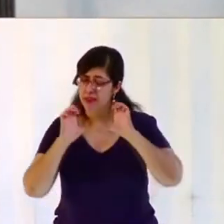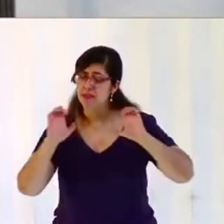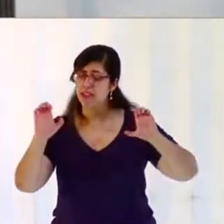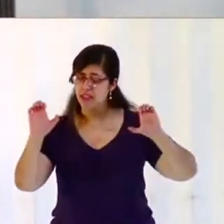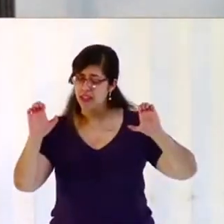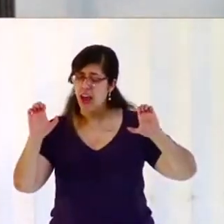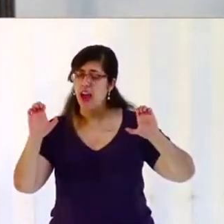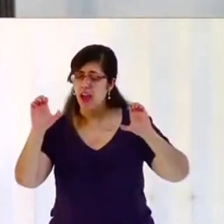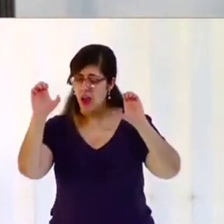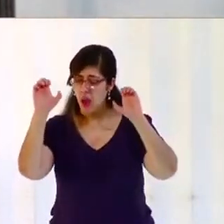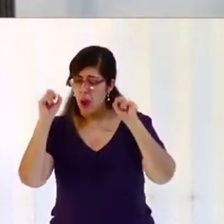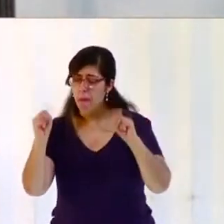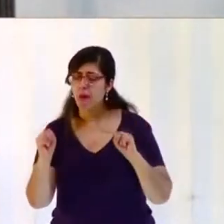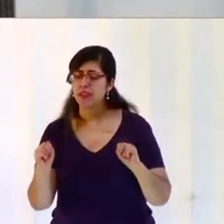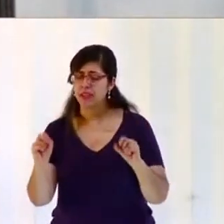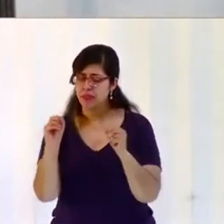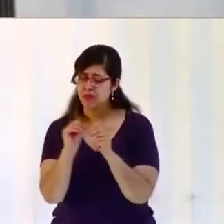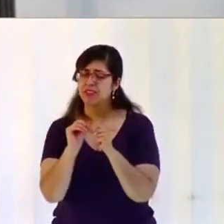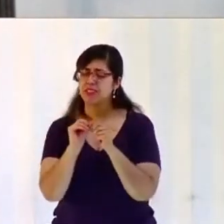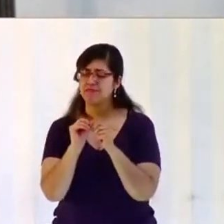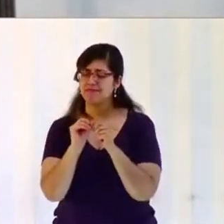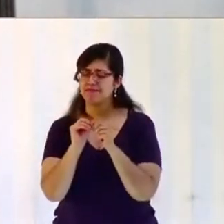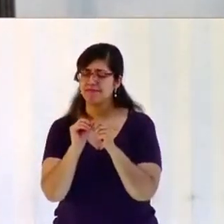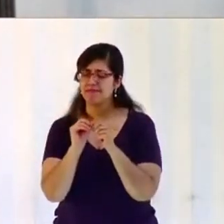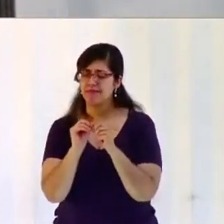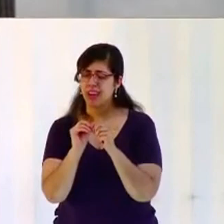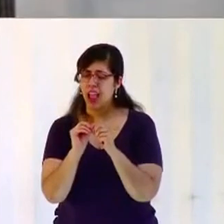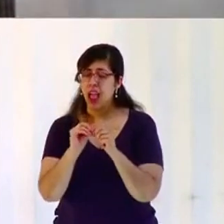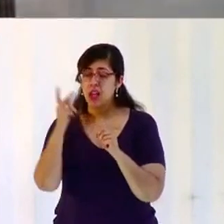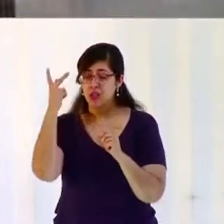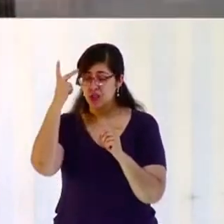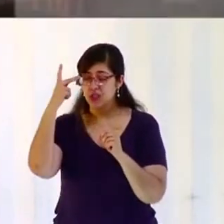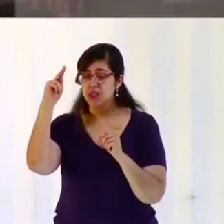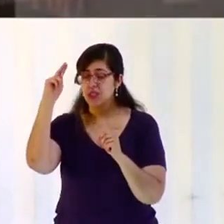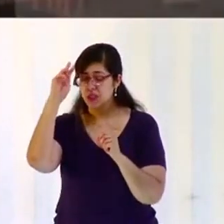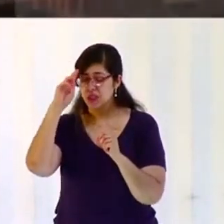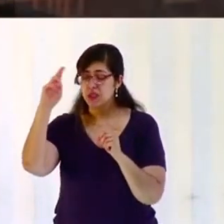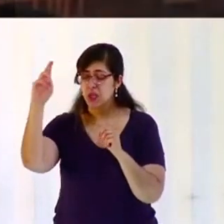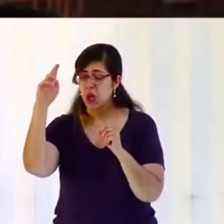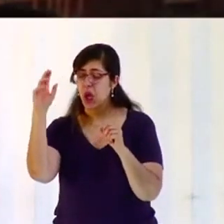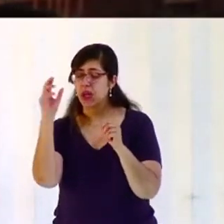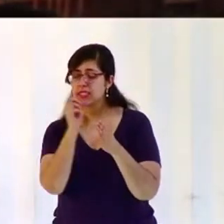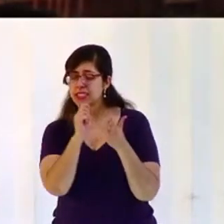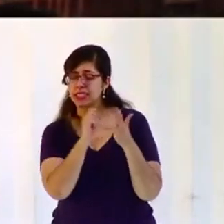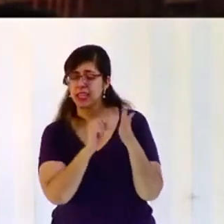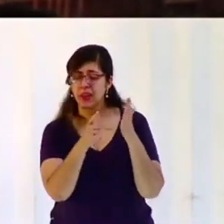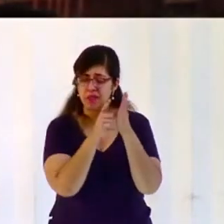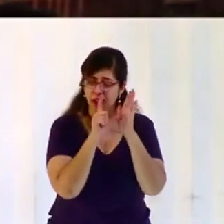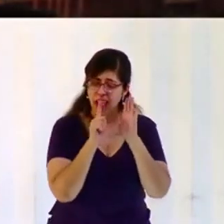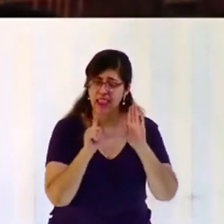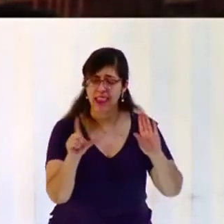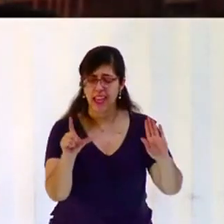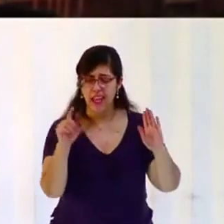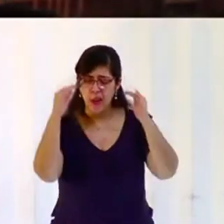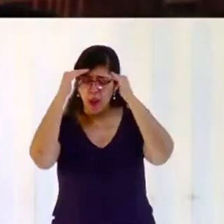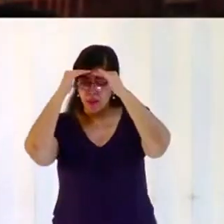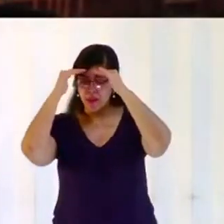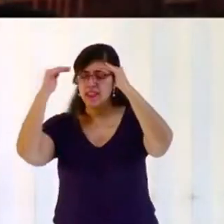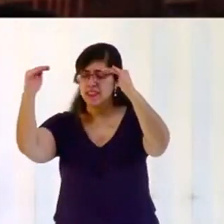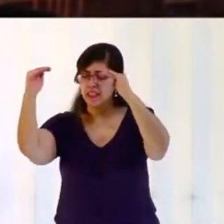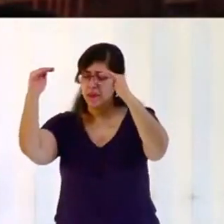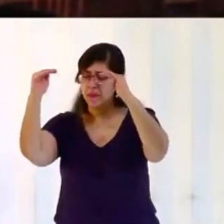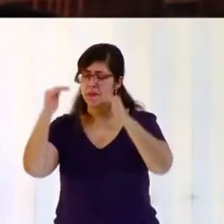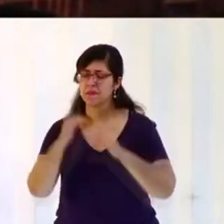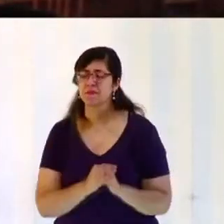O Senhor escreveu nos seus corações a sua lei, como certamente está escrevendo nos nossos. O Senhor